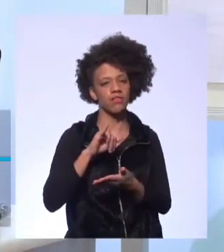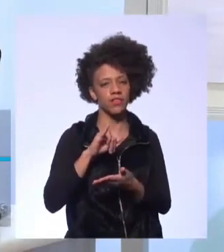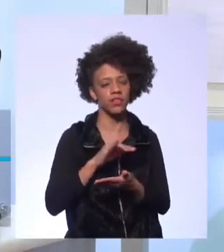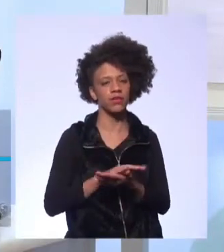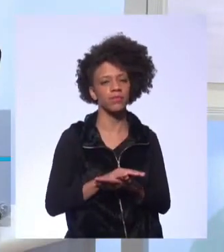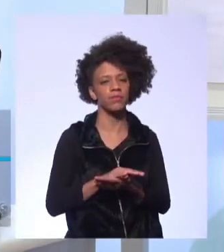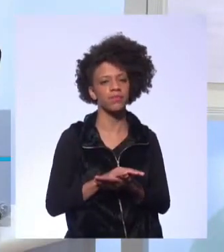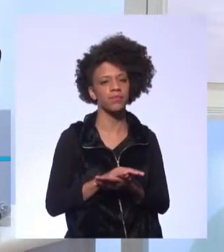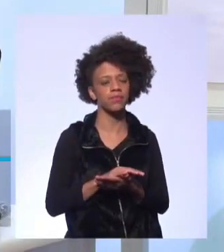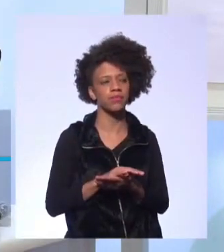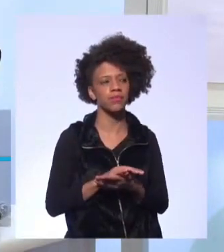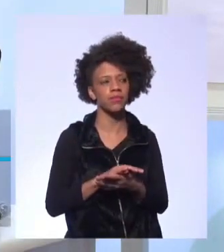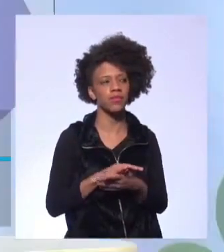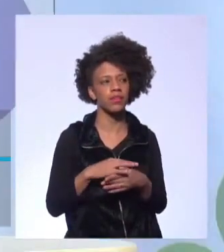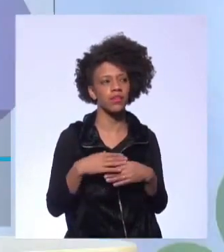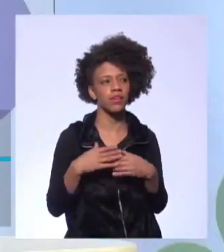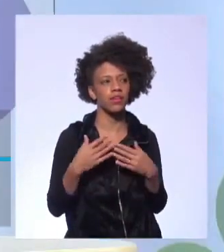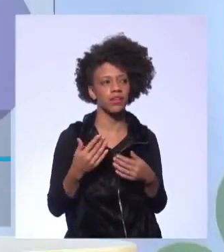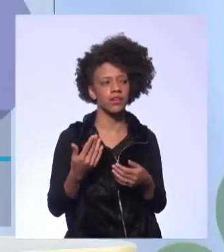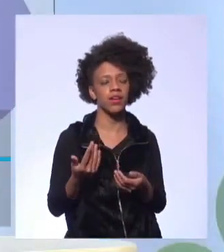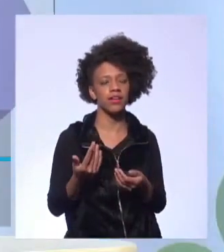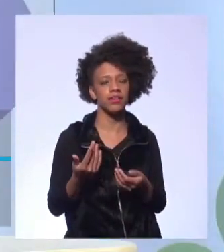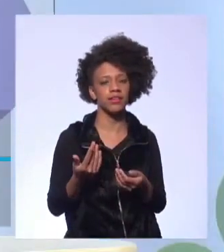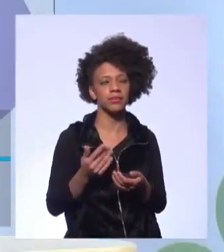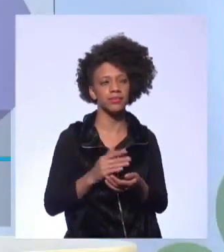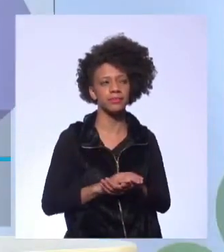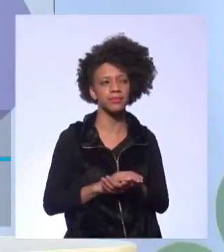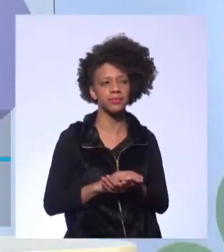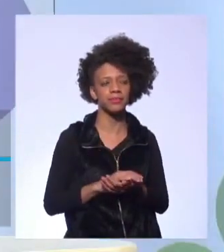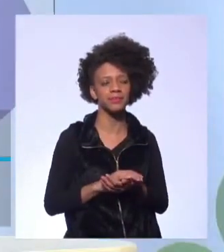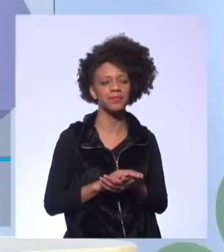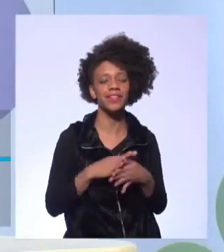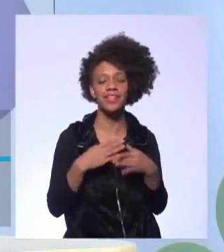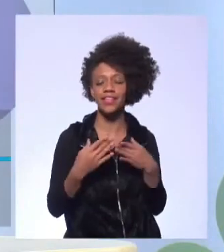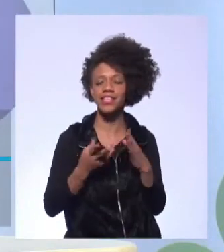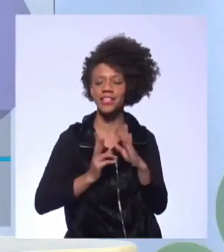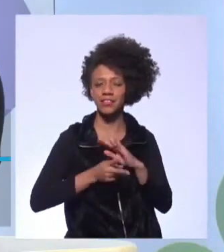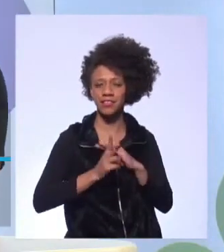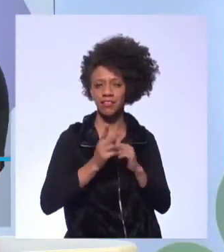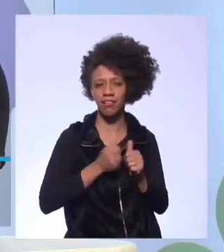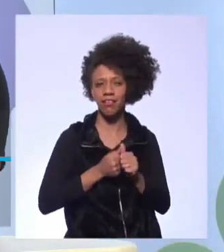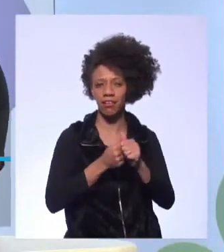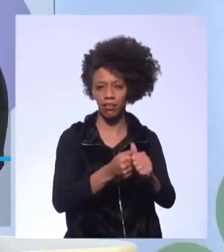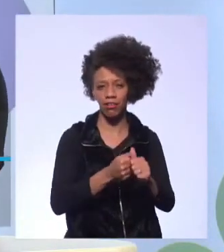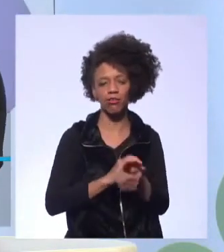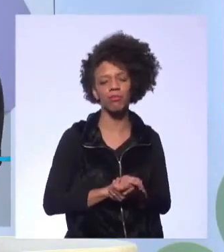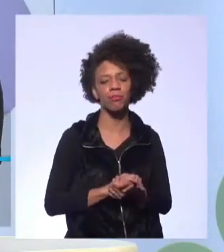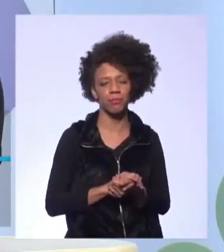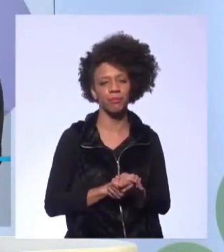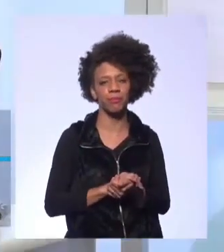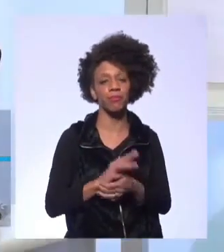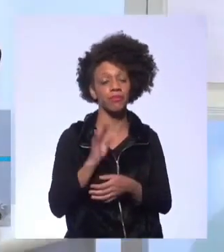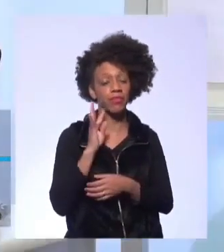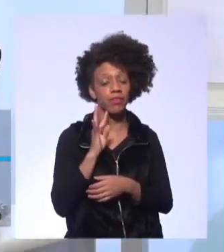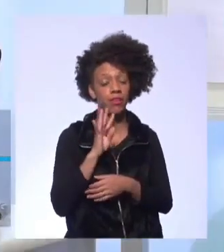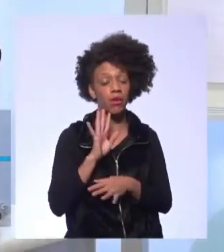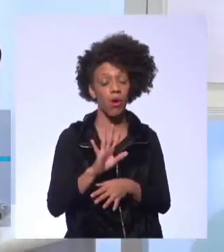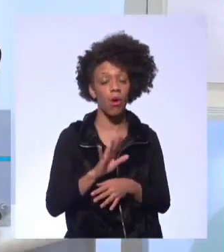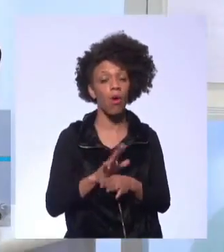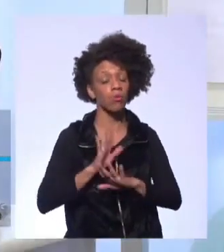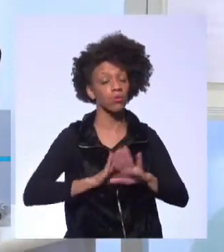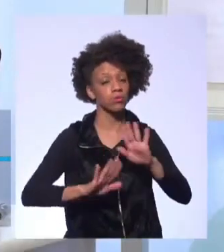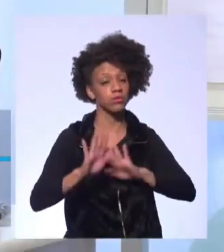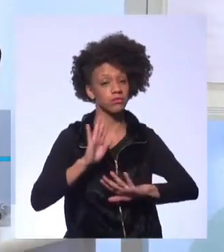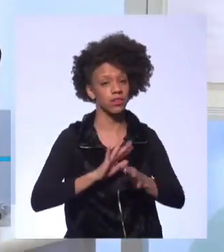O Gabriel acho que só deu tempo de responder 25. E tá seguindo esse padrão aqui. Legal. Só que aí,